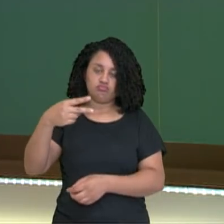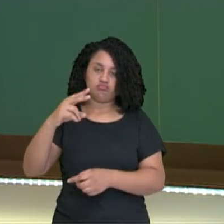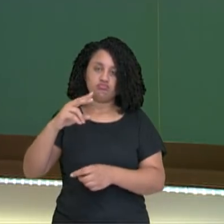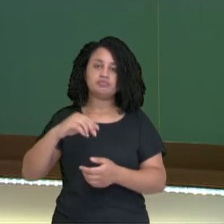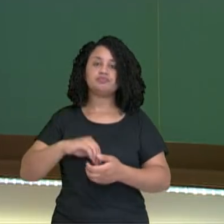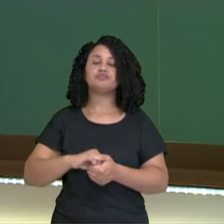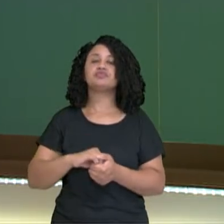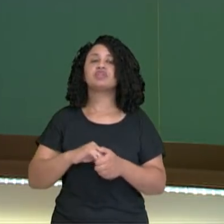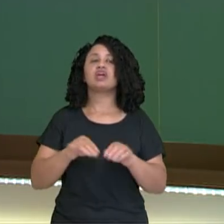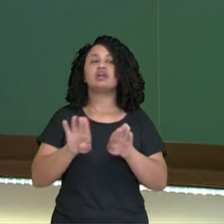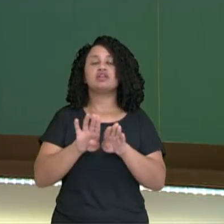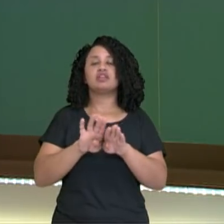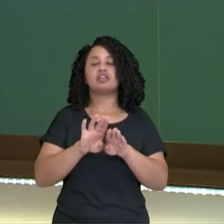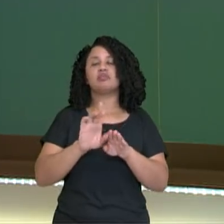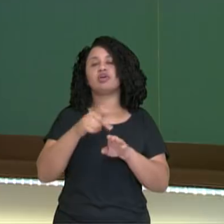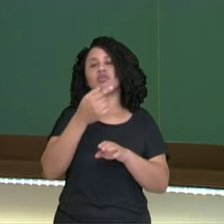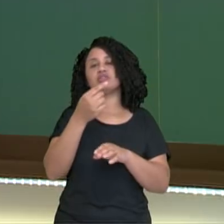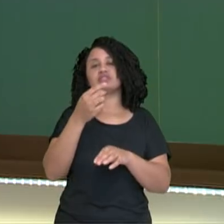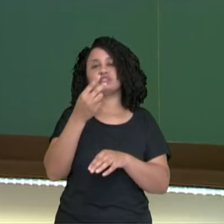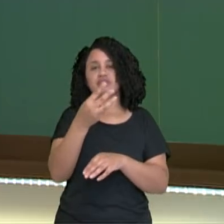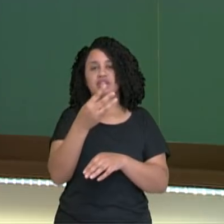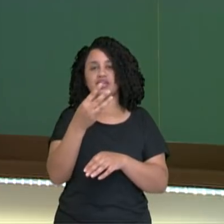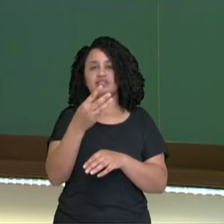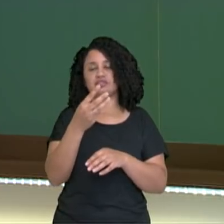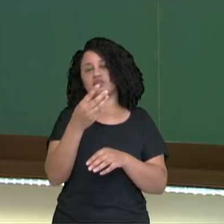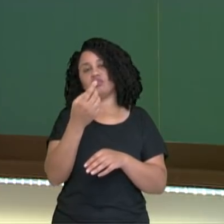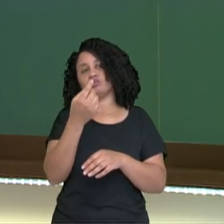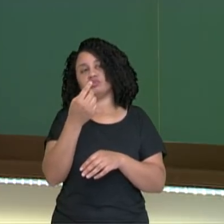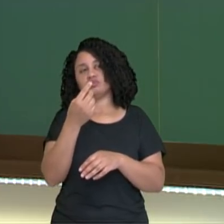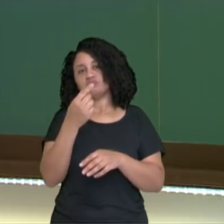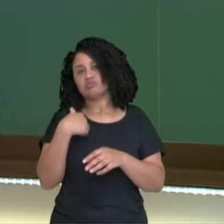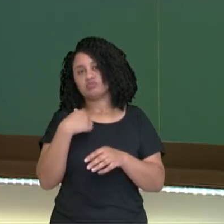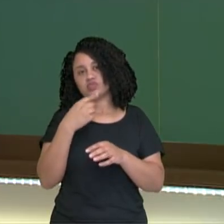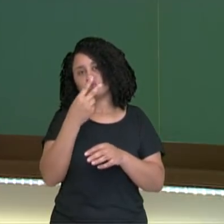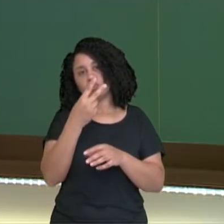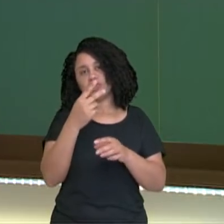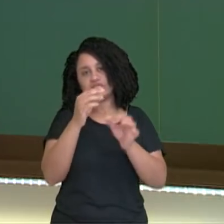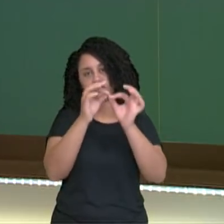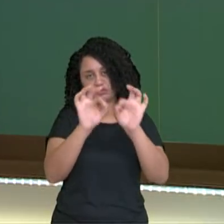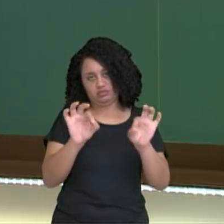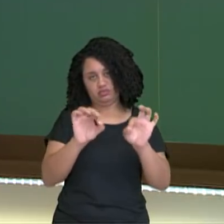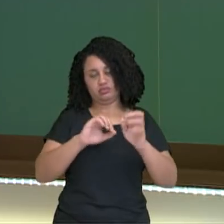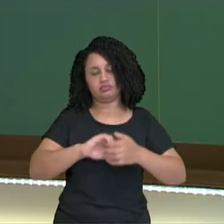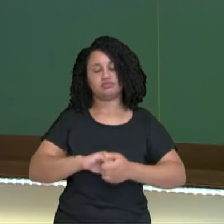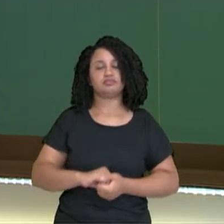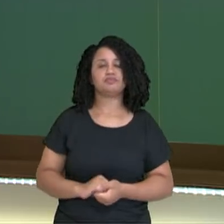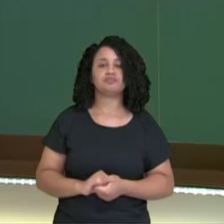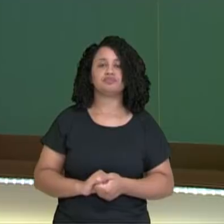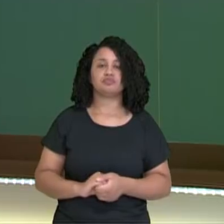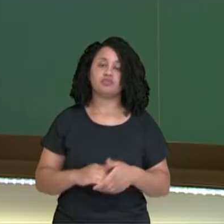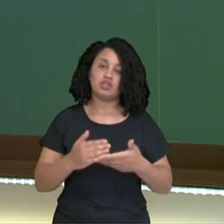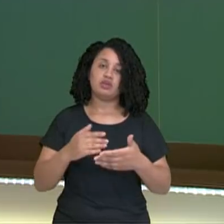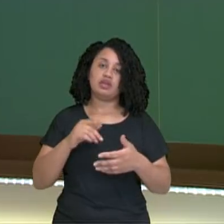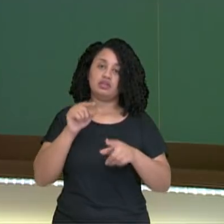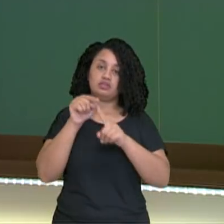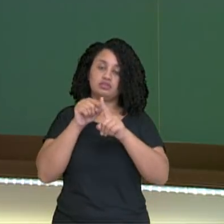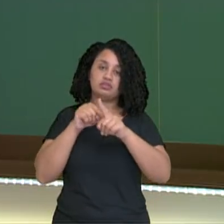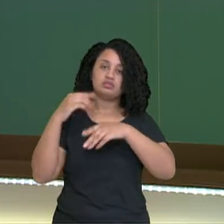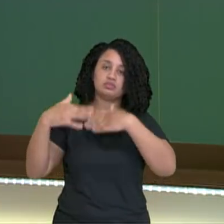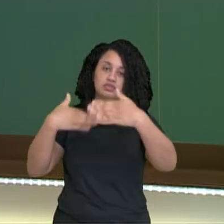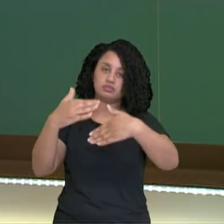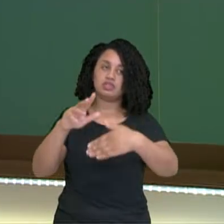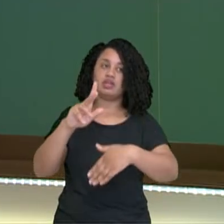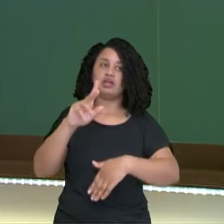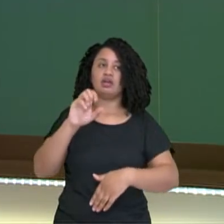vazio, e as 3 ligações e 2 ligações simples, tá ok? Então, essa seria a hibridização sp2. Dê mais